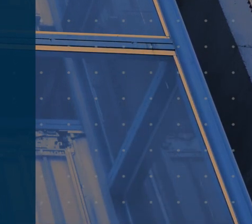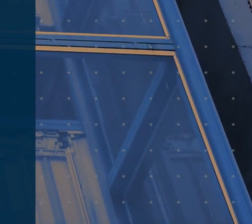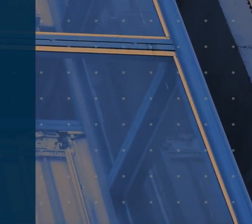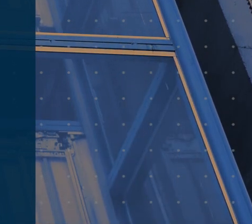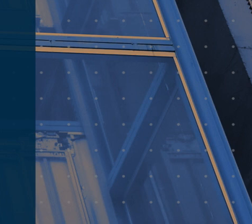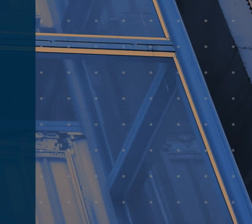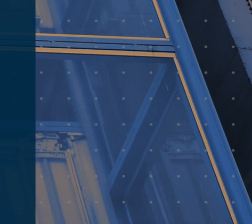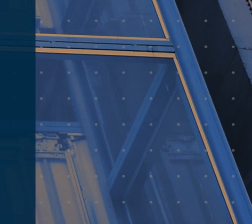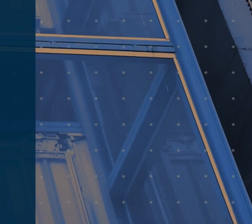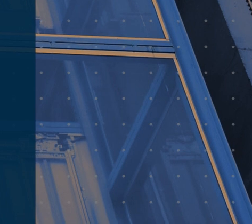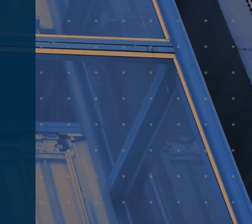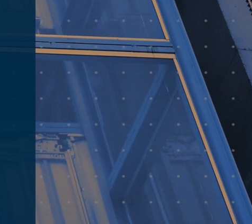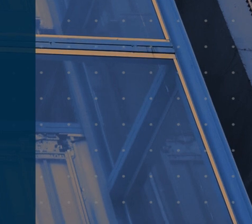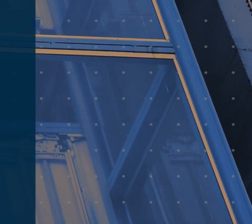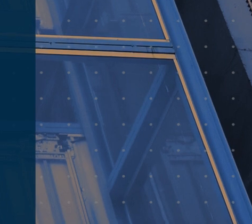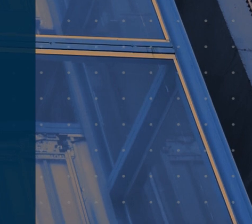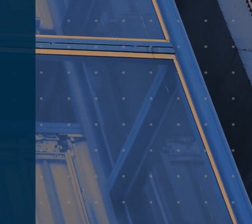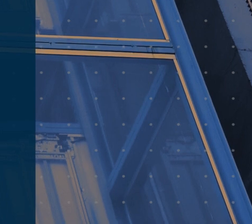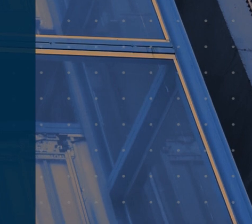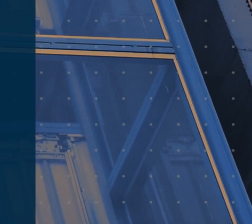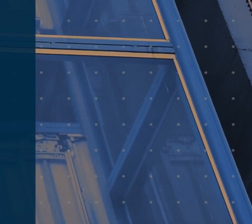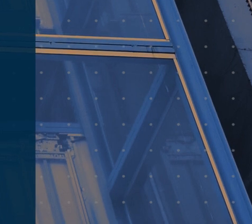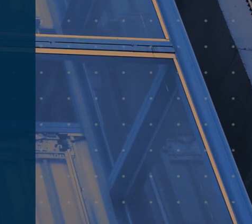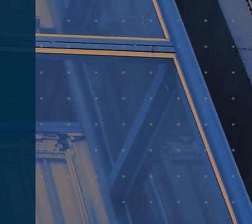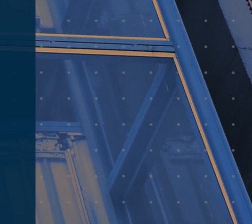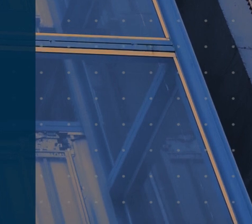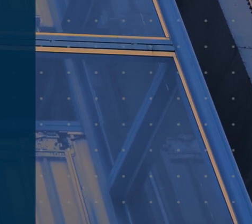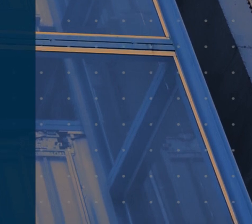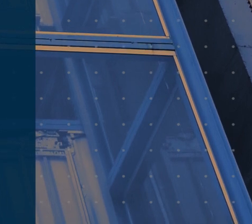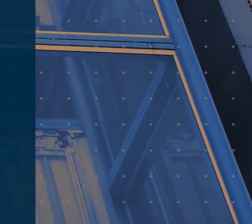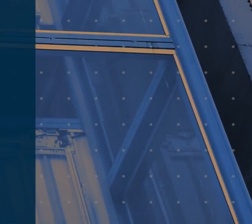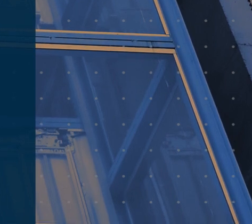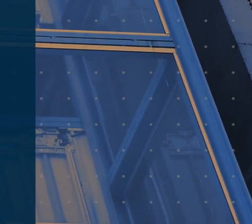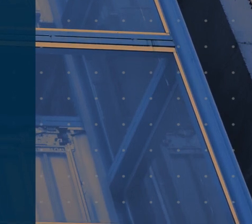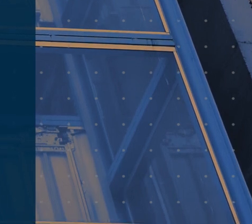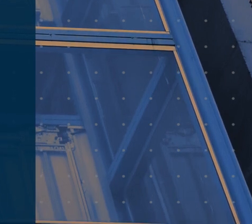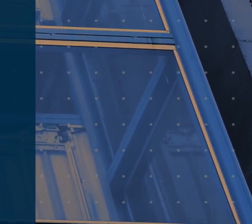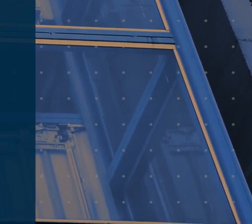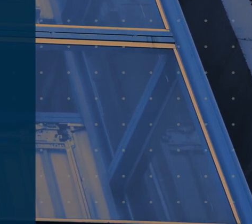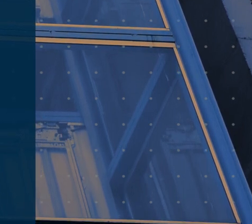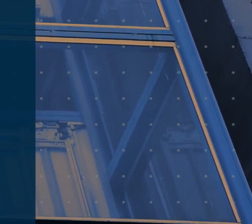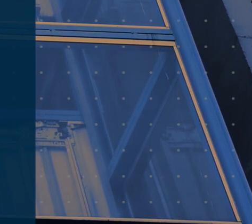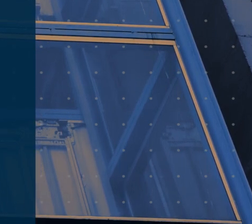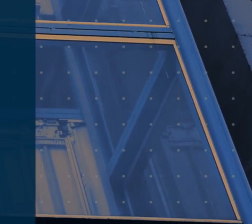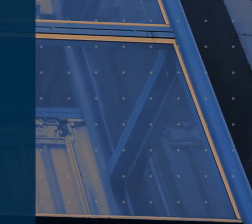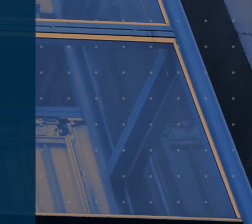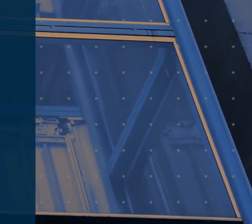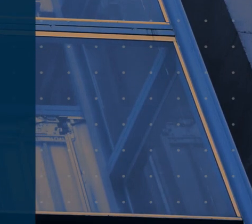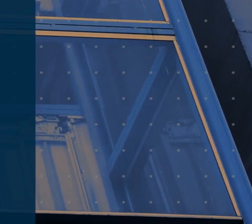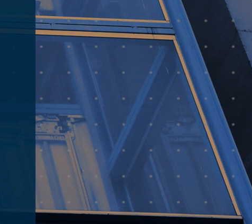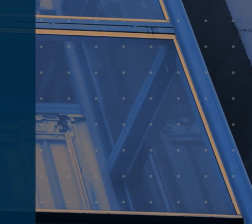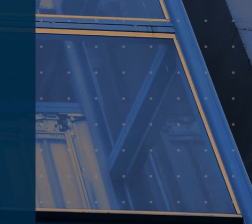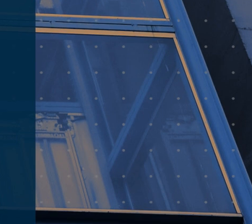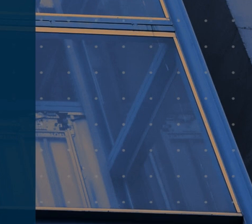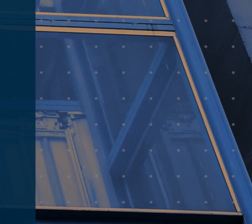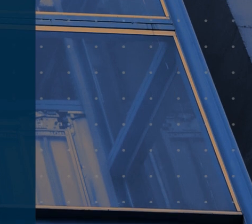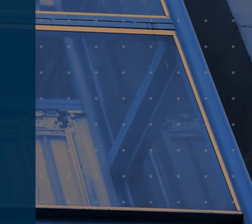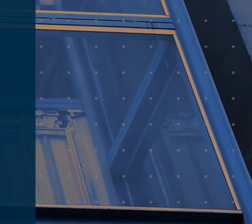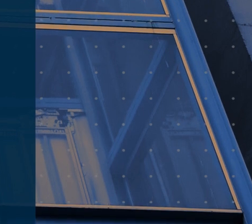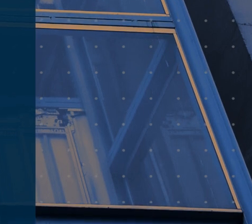açougueiro, afinador de motores a diesel, ajudante de motorista, ajudante de obras,